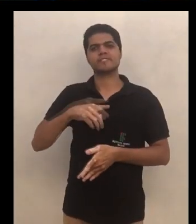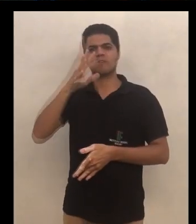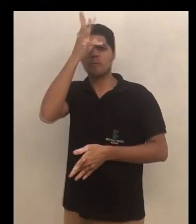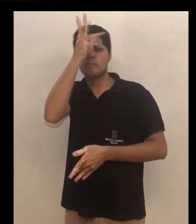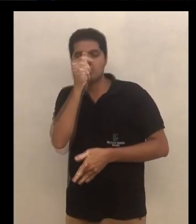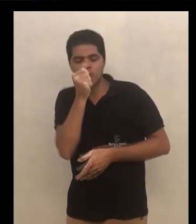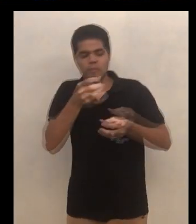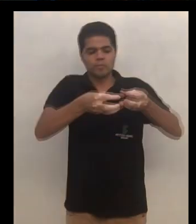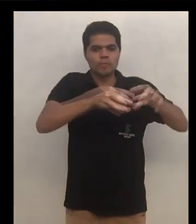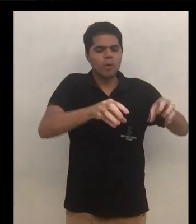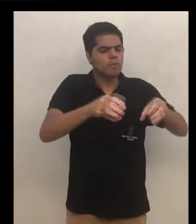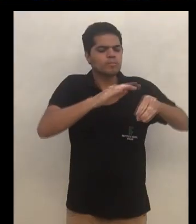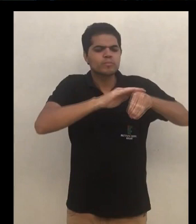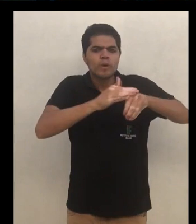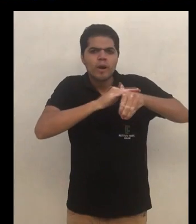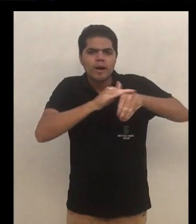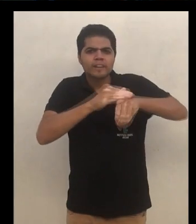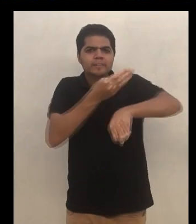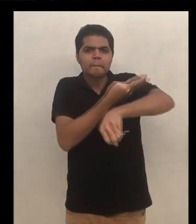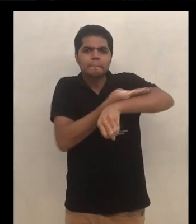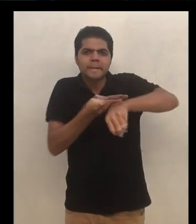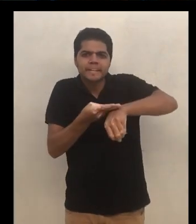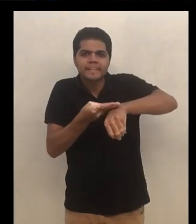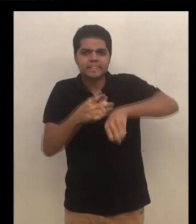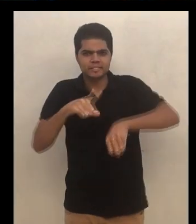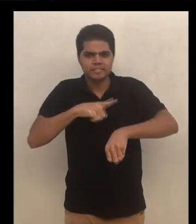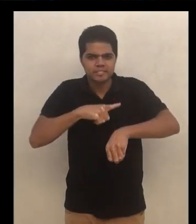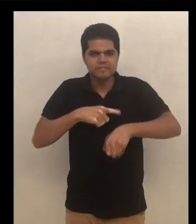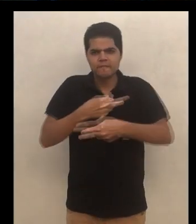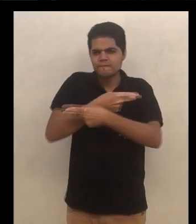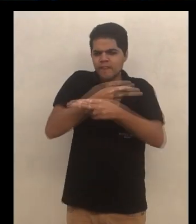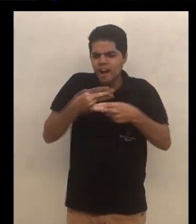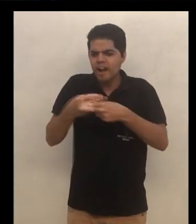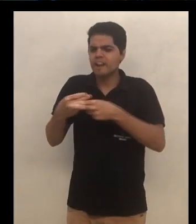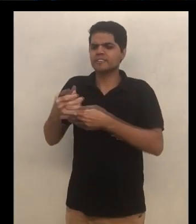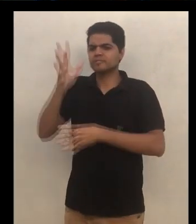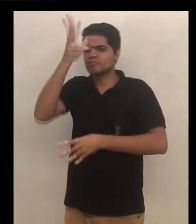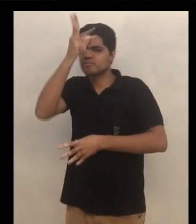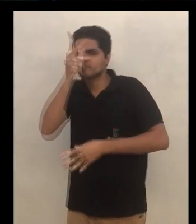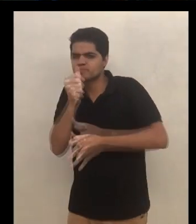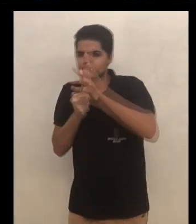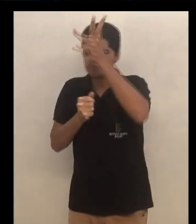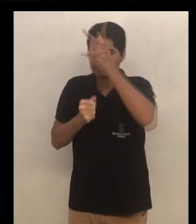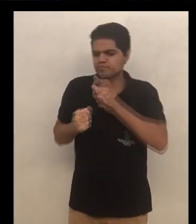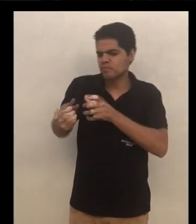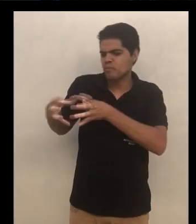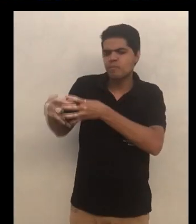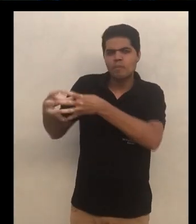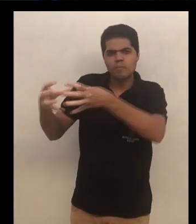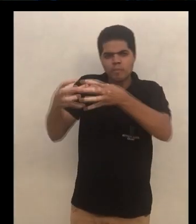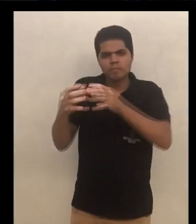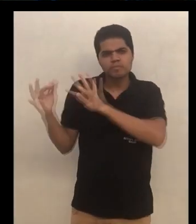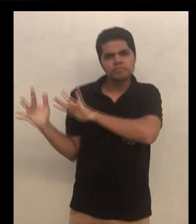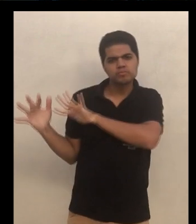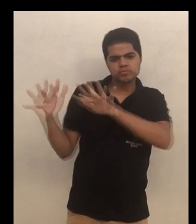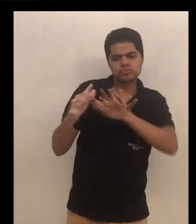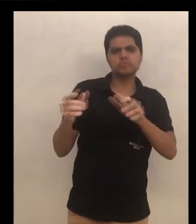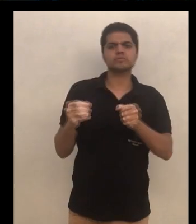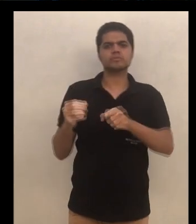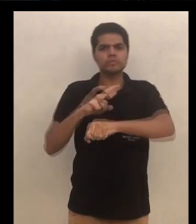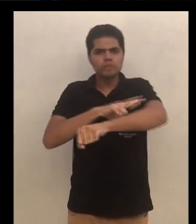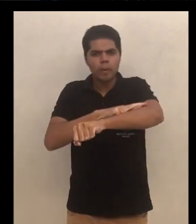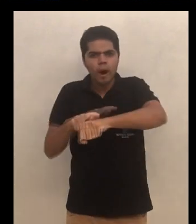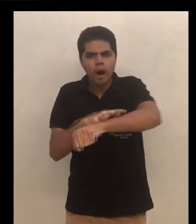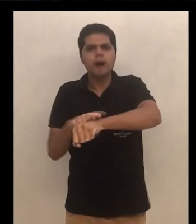casca branca. Vocês podem ver que teve várias crioulas que vieram dessas raças. Lembrando para vocês que geralmente